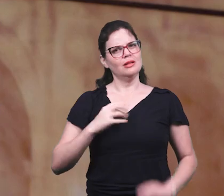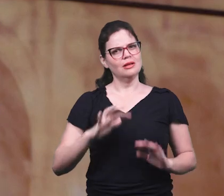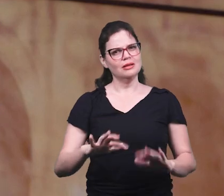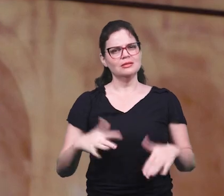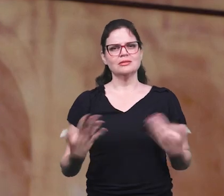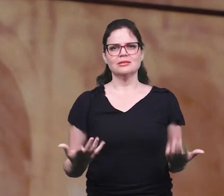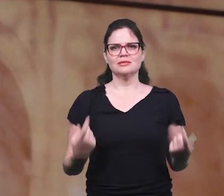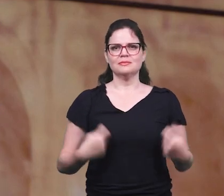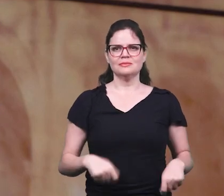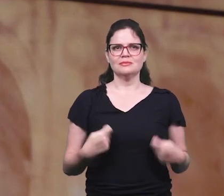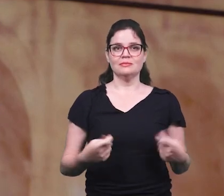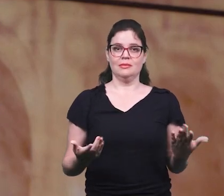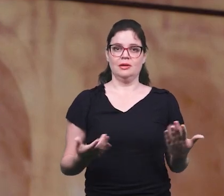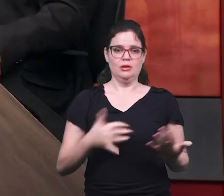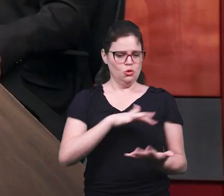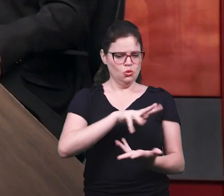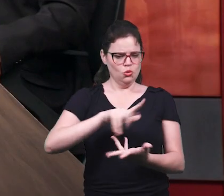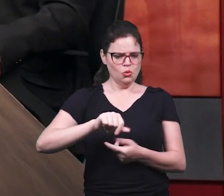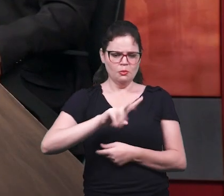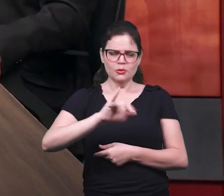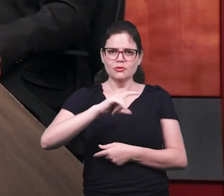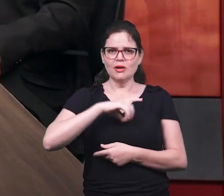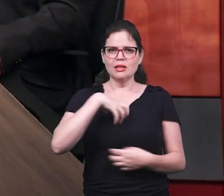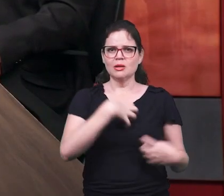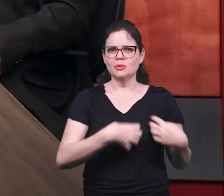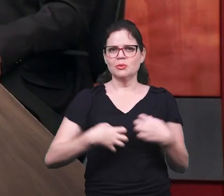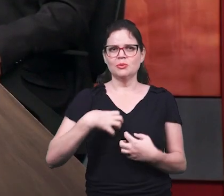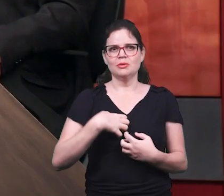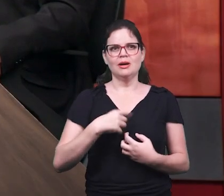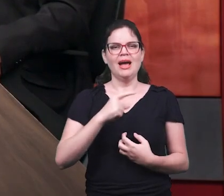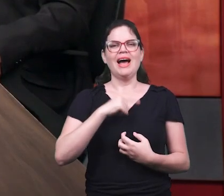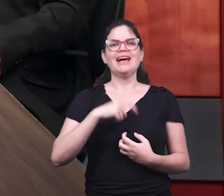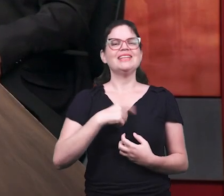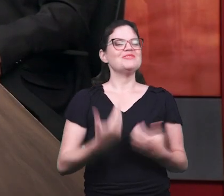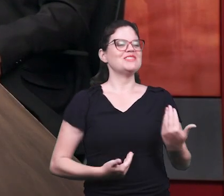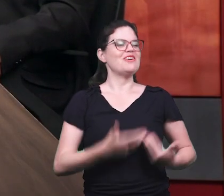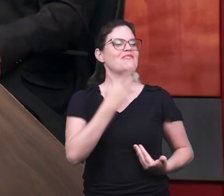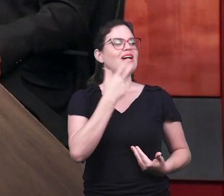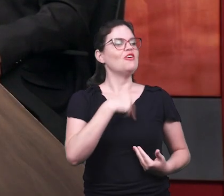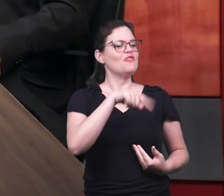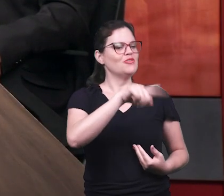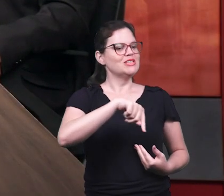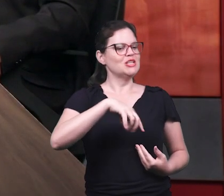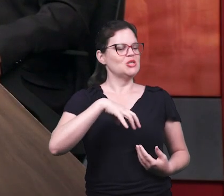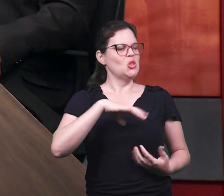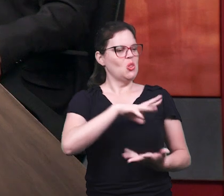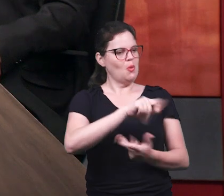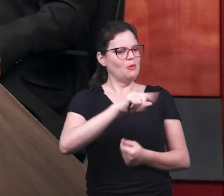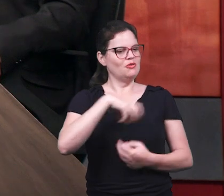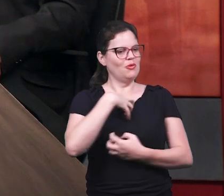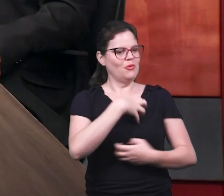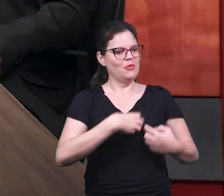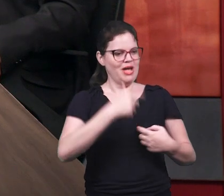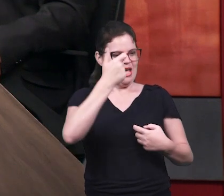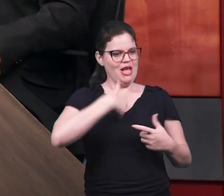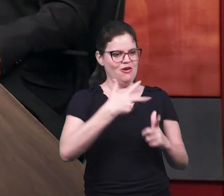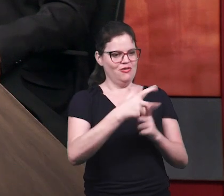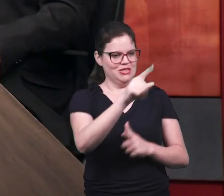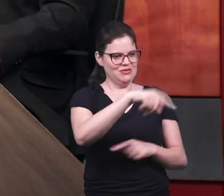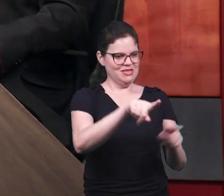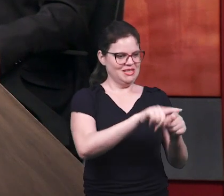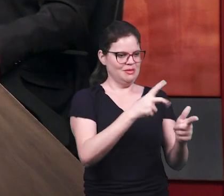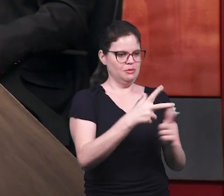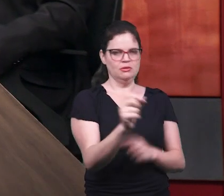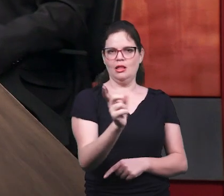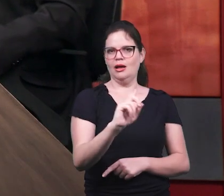vida é isso mesmo, né? No mundo tereis aflições, né? Tereis aflições. Aí tem aquele irmão que fala, no mundo tereis aflições, tem bom ânimo, porque eu venci o mundo e vós vencereis